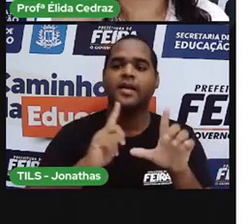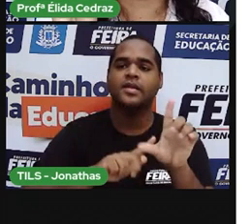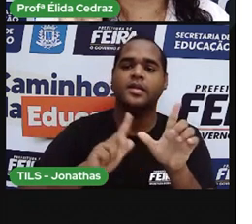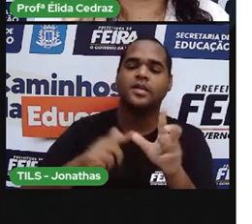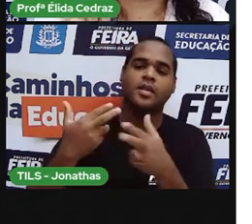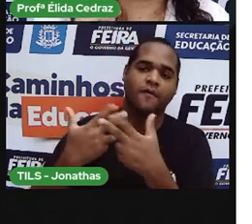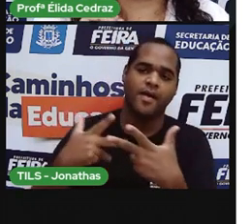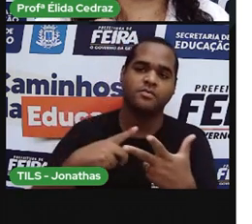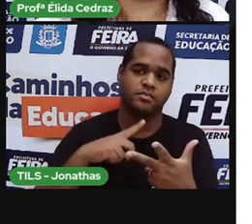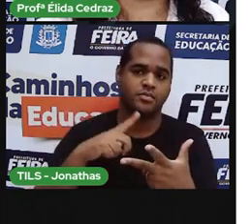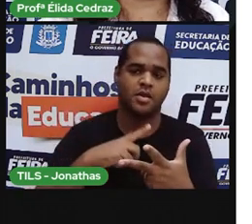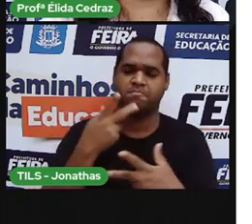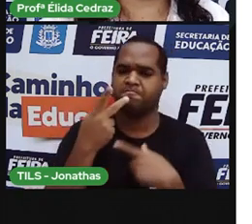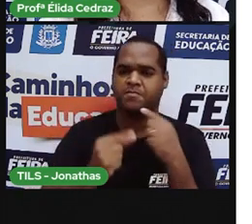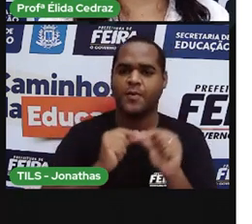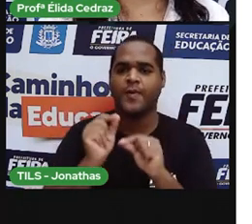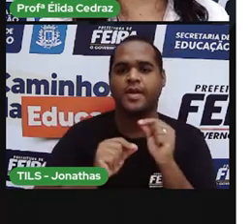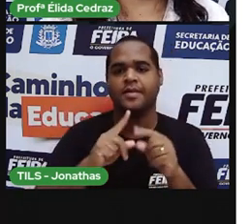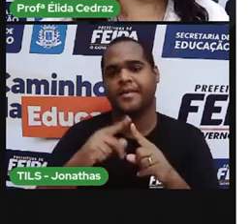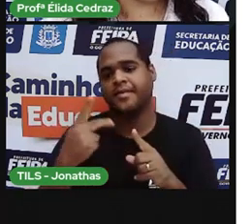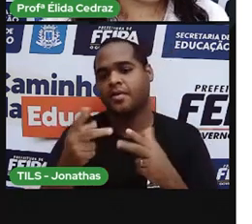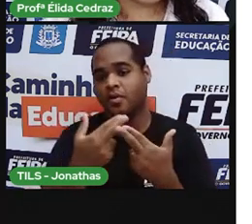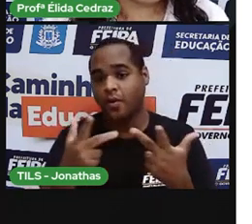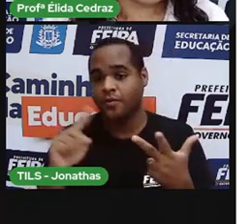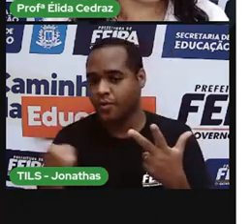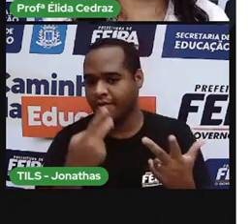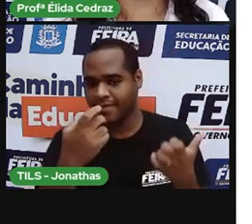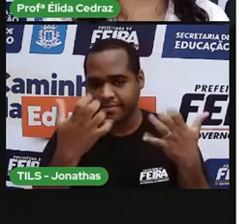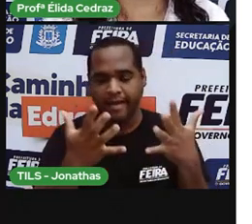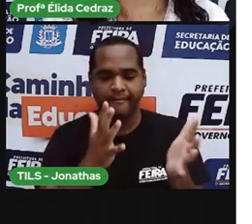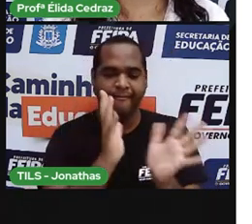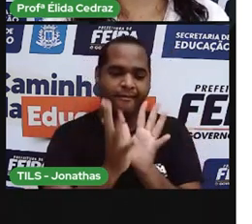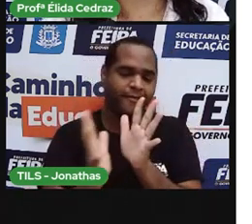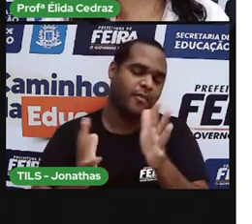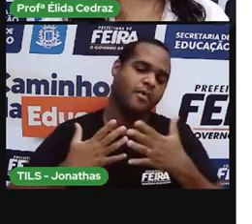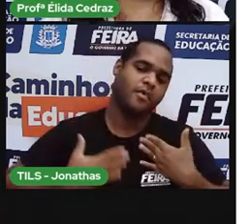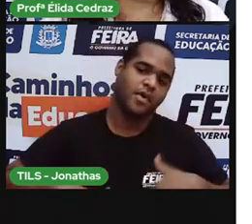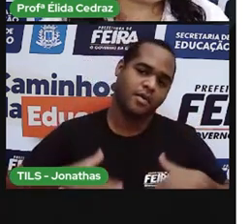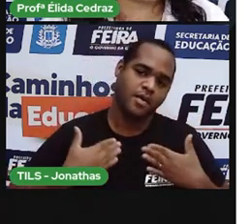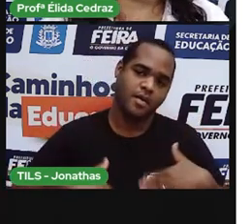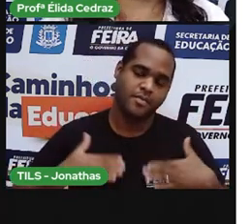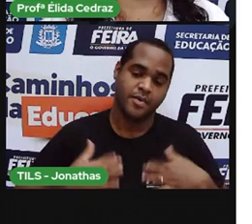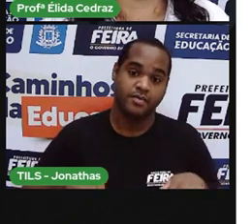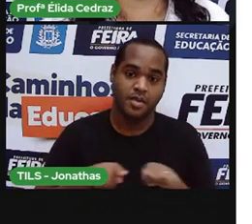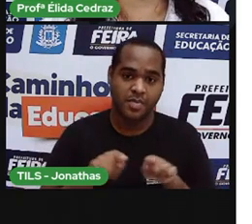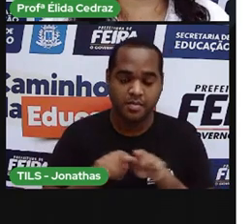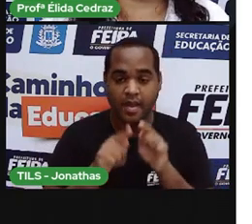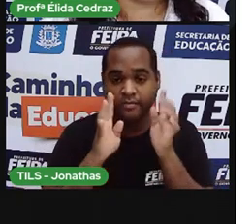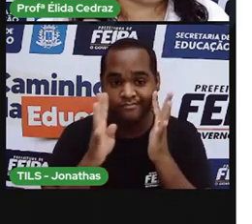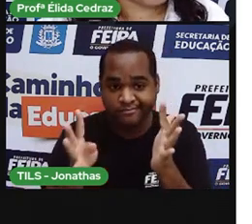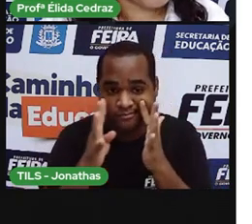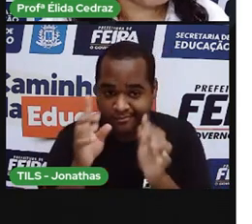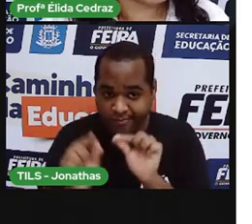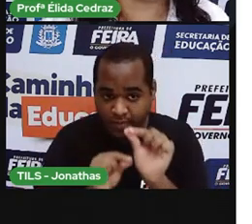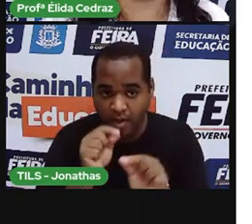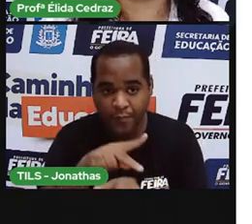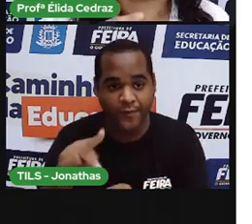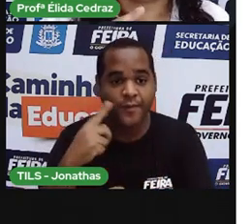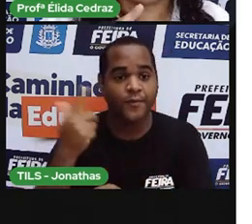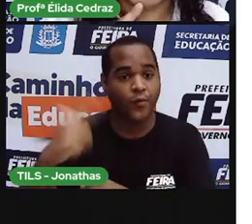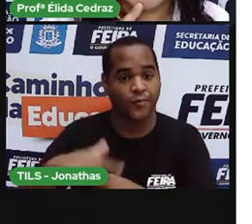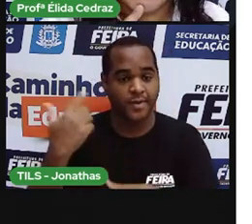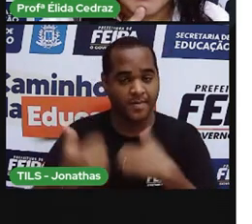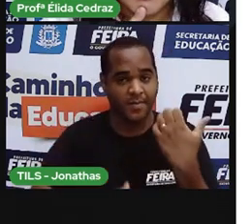essa, você tem que falar mais devagarzinho e com atenção. Olha só, a prova vai repetir.